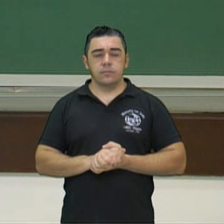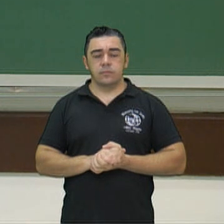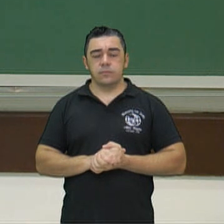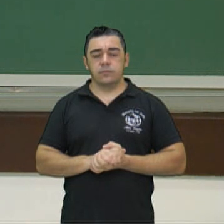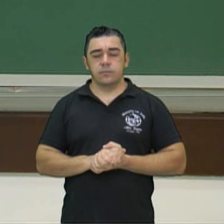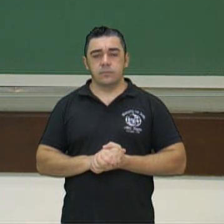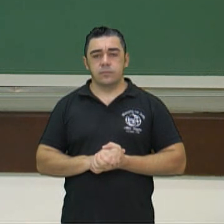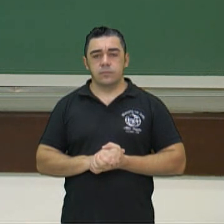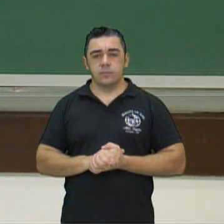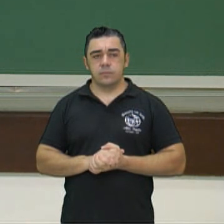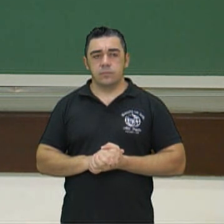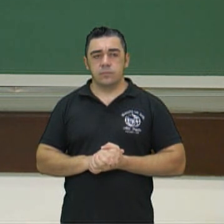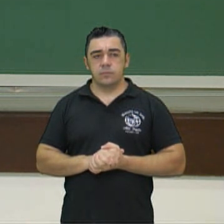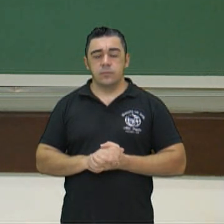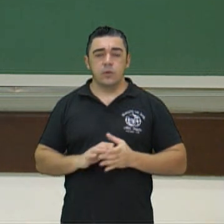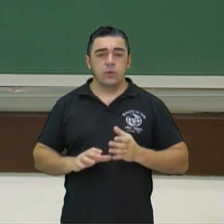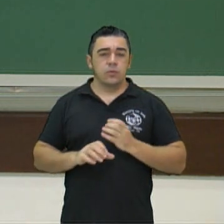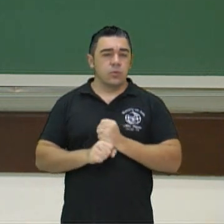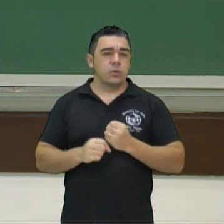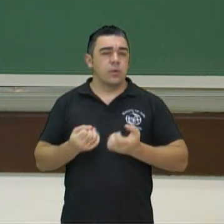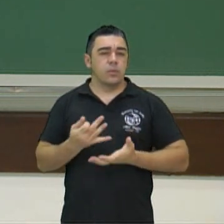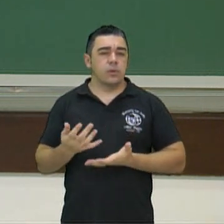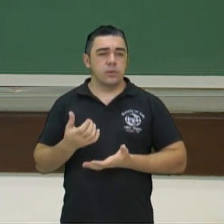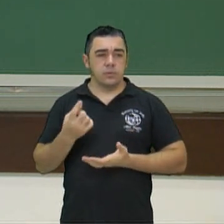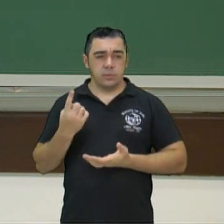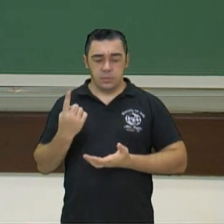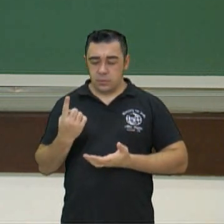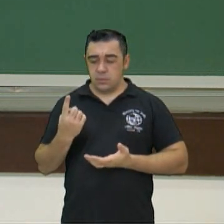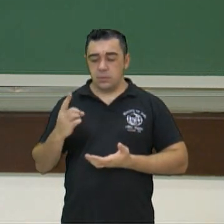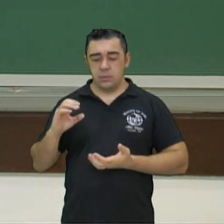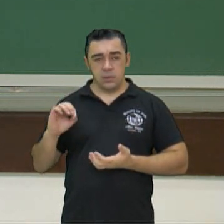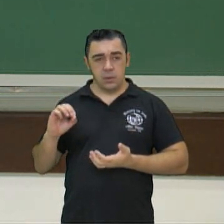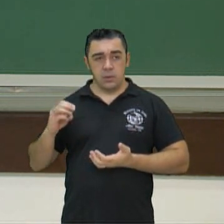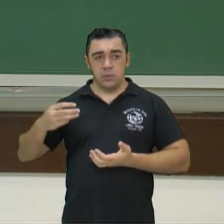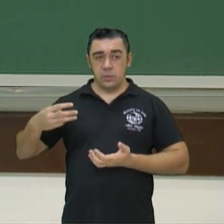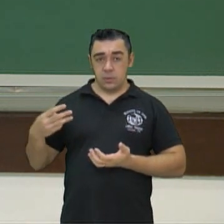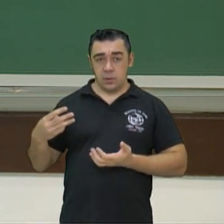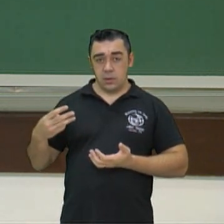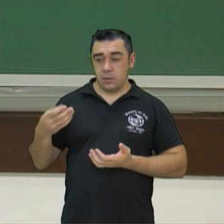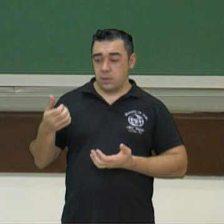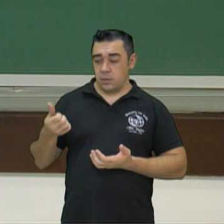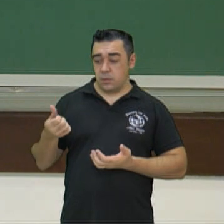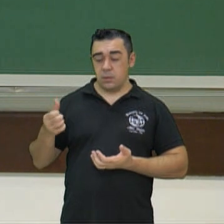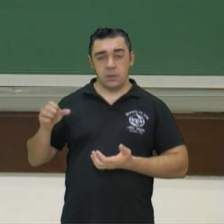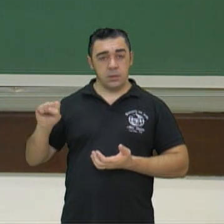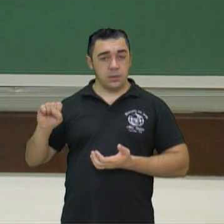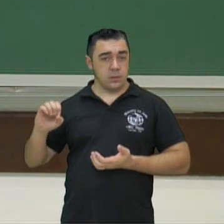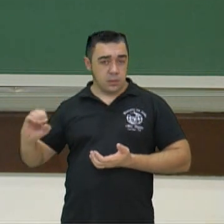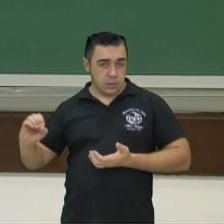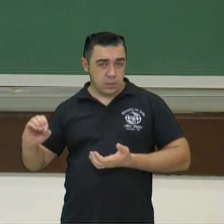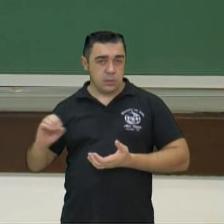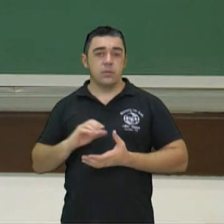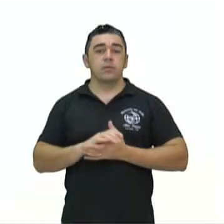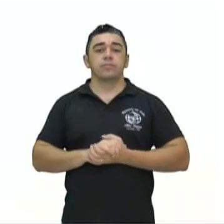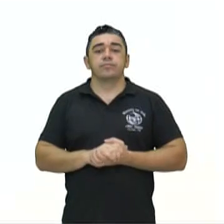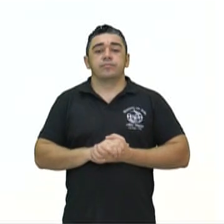120, 24 e 6. E agora, fazendo toda essa multiplicação, me resulta